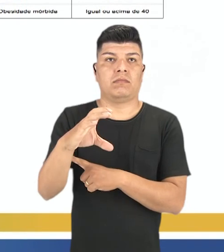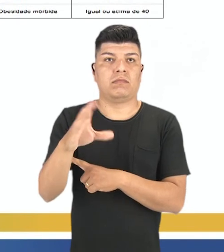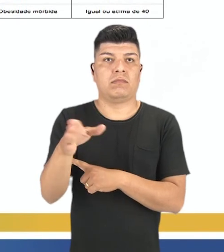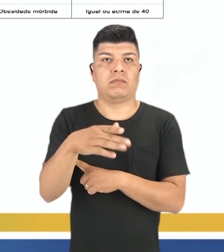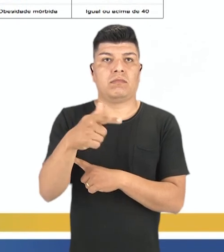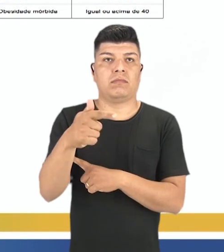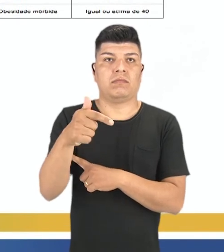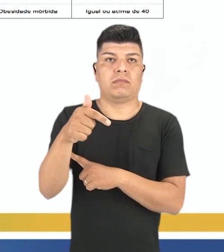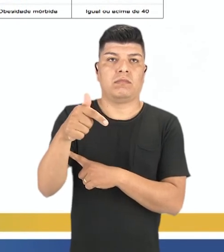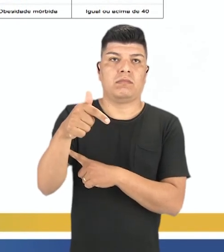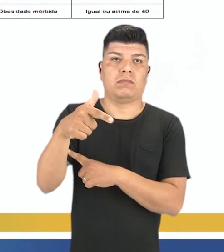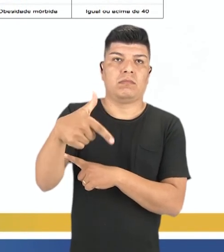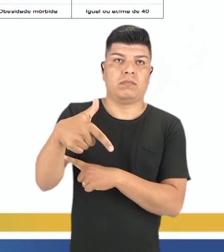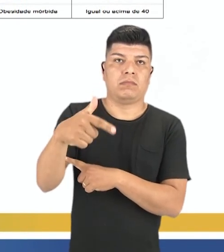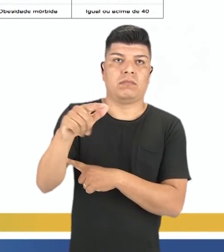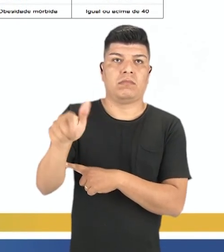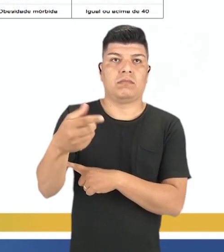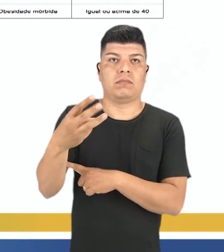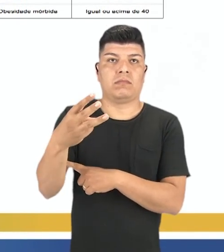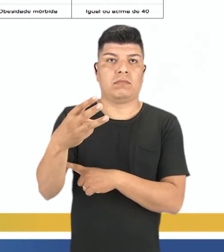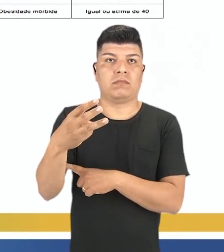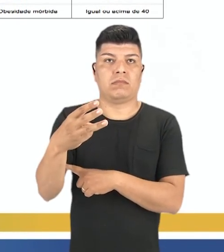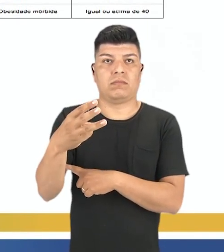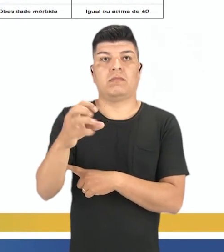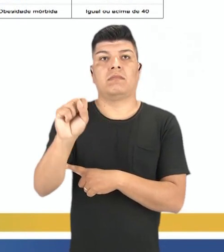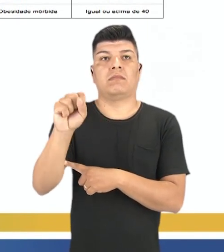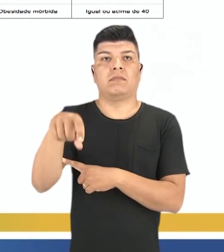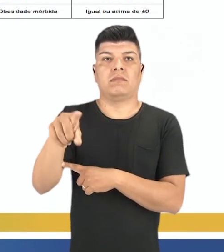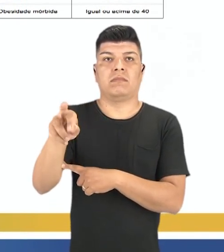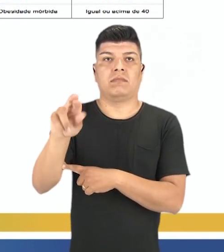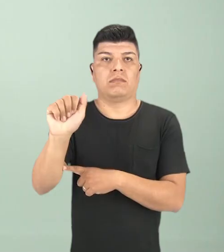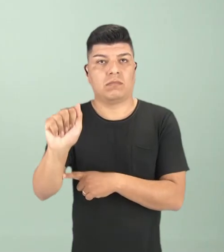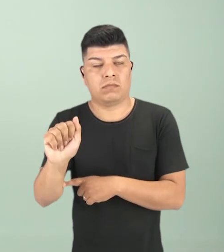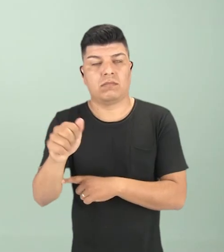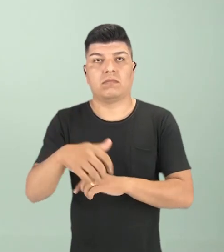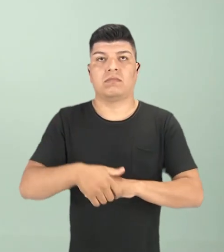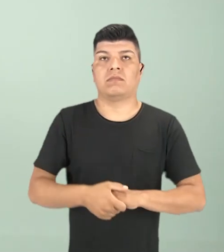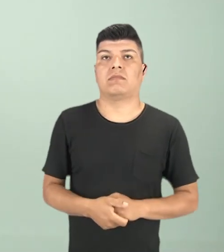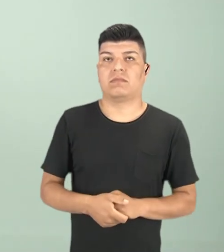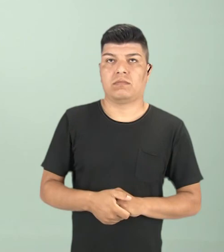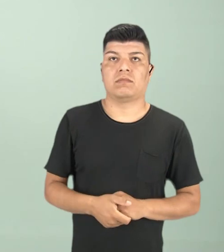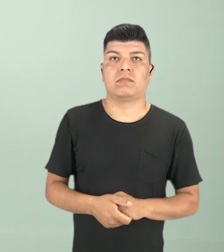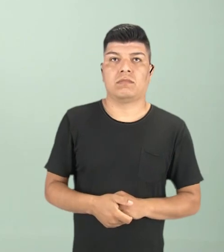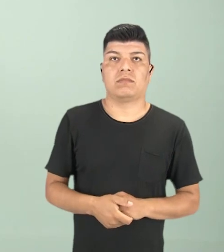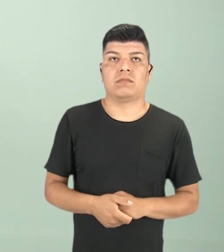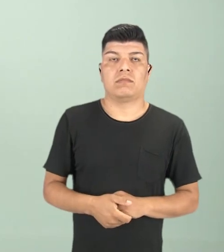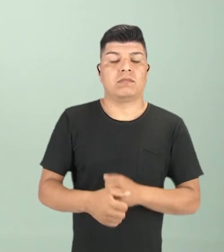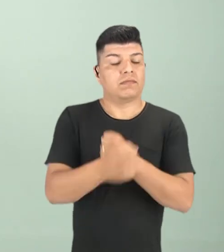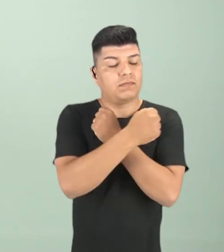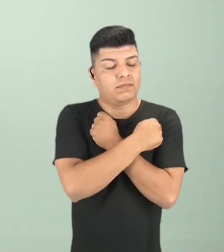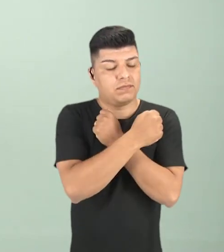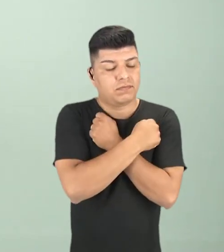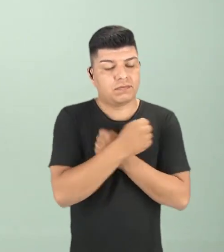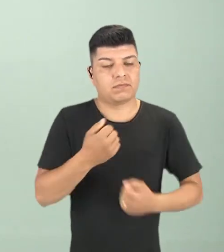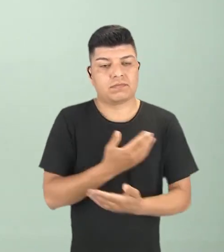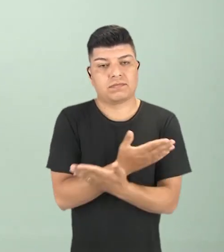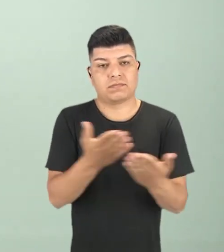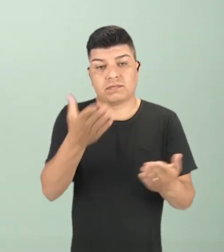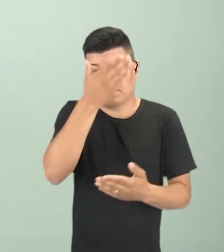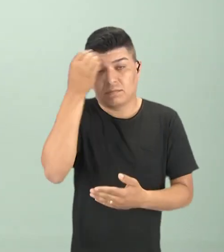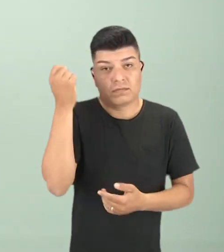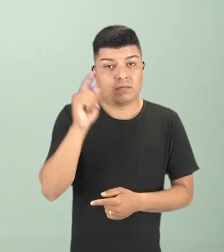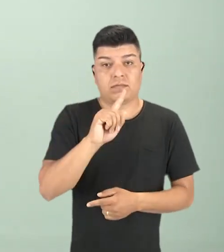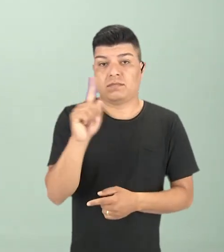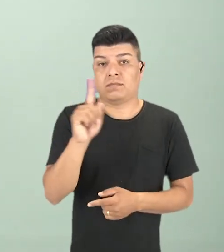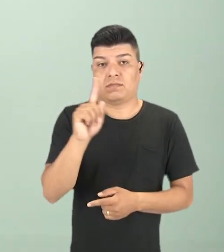tem 29,1. E ambos estão sendo classificados como sobrepeso. Né? Um grande abraço a todos. Não esquecer que